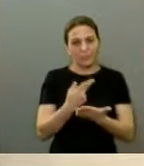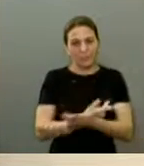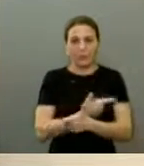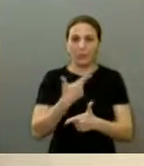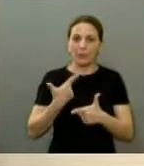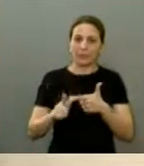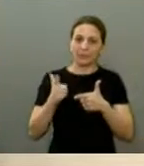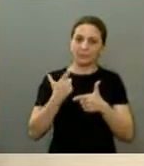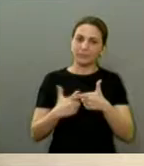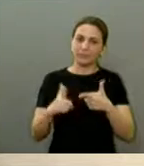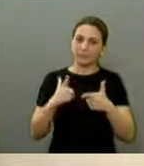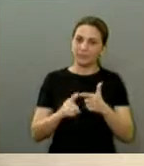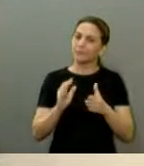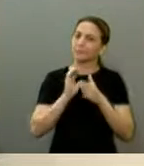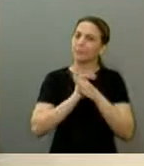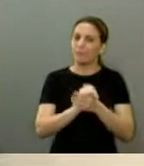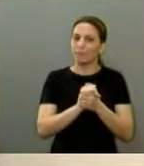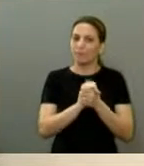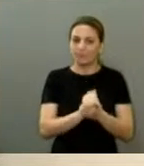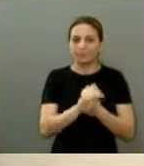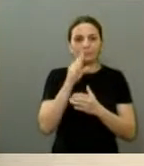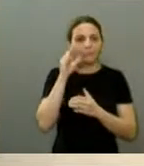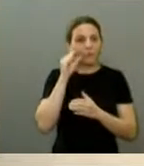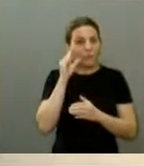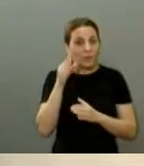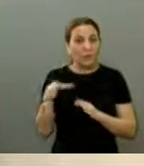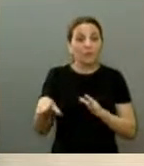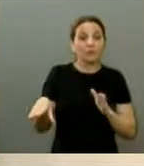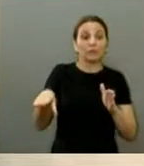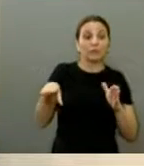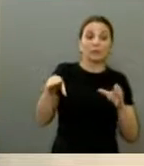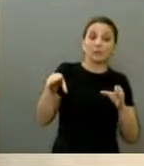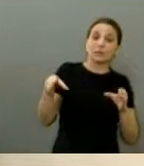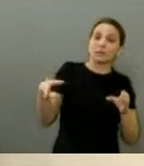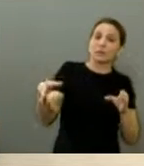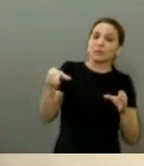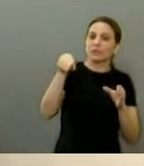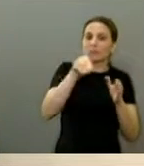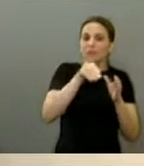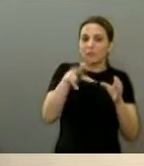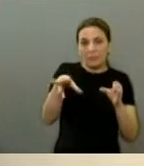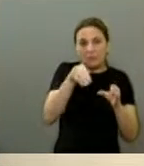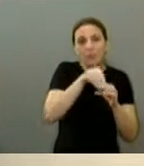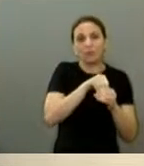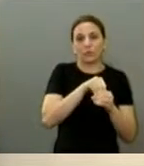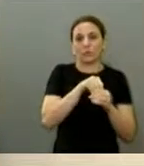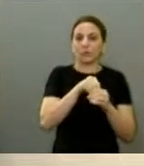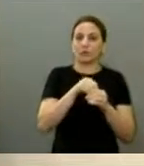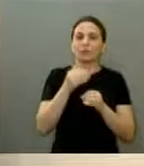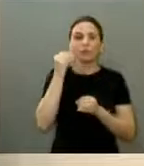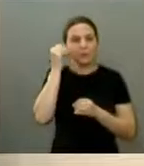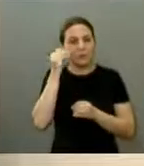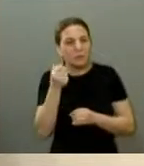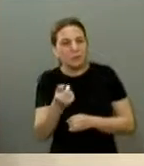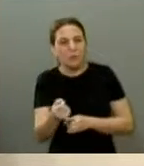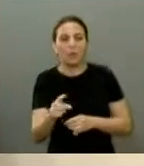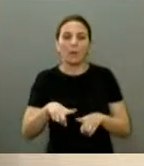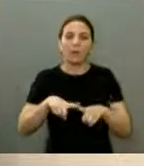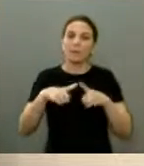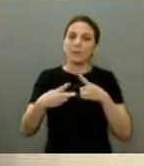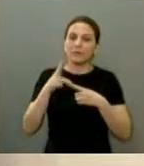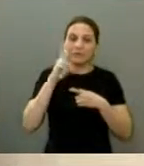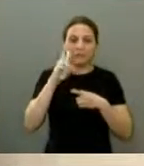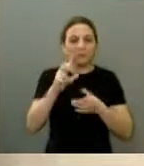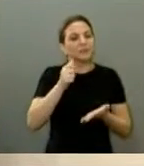E parabenizar também os funcionários que entraram, alguns com pouca experiência, mas que a gente vê